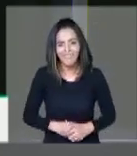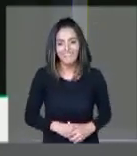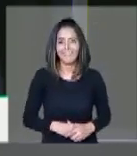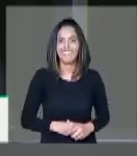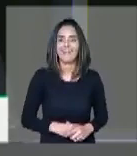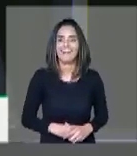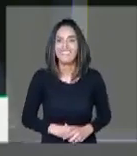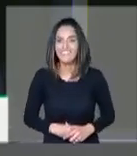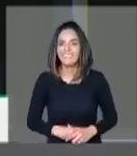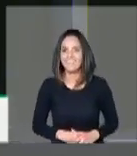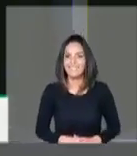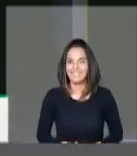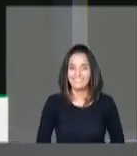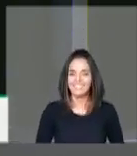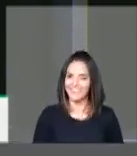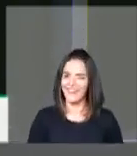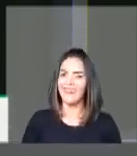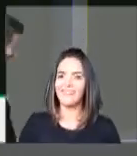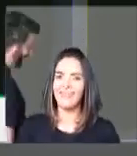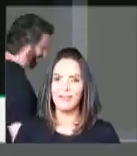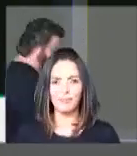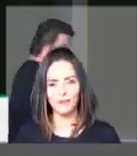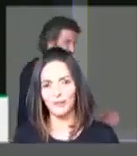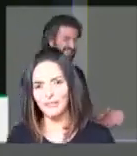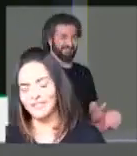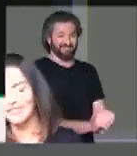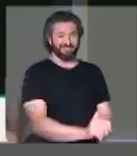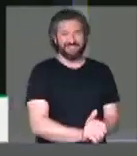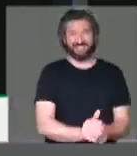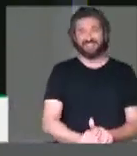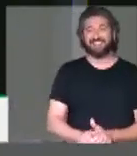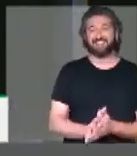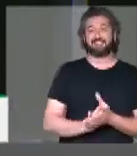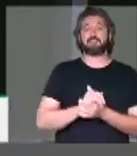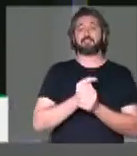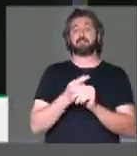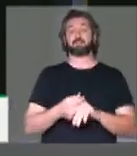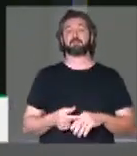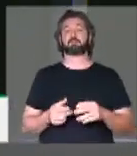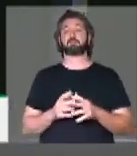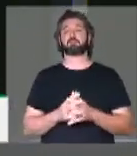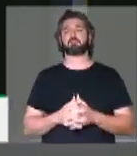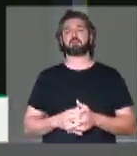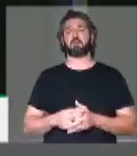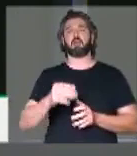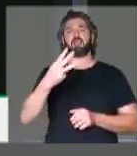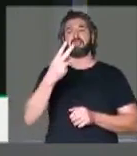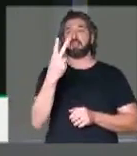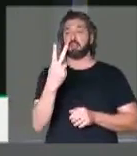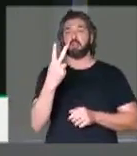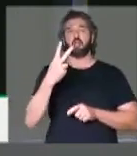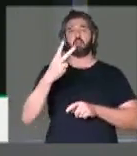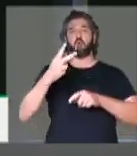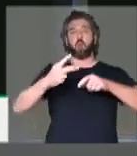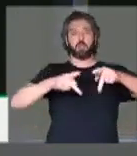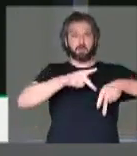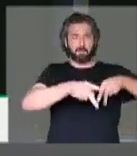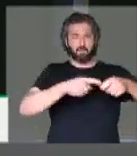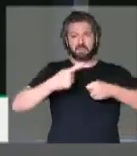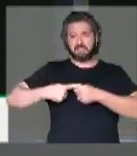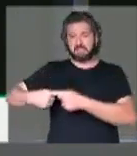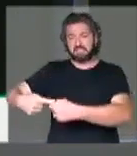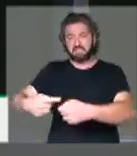tomaram conhecimento de nada e simplesmente expulsar u 32 povoados